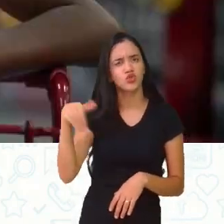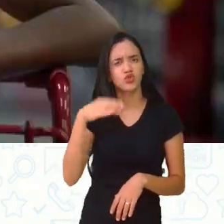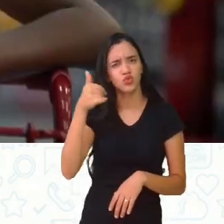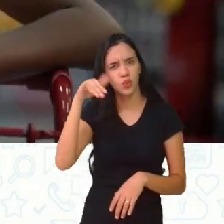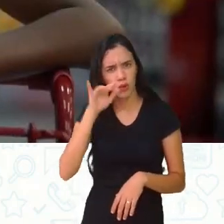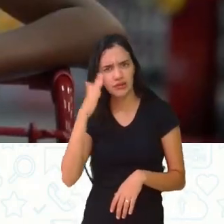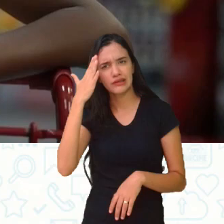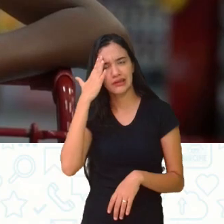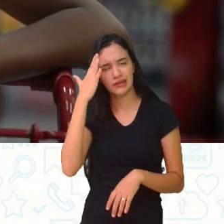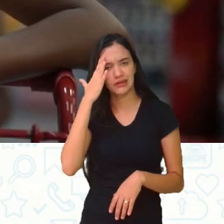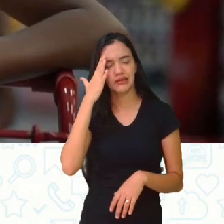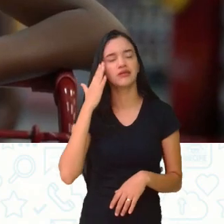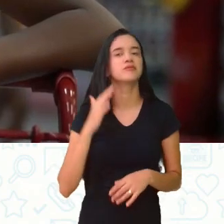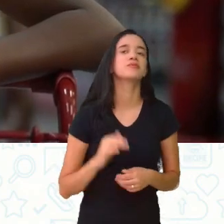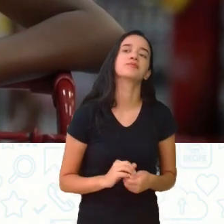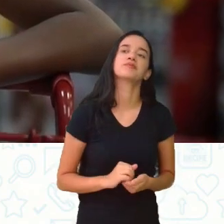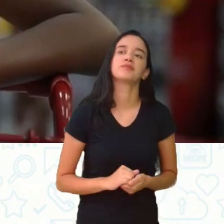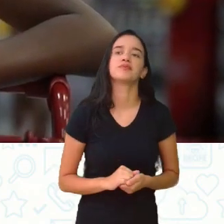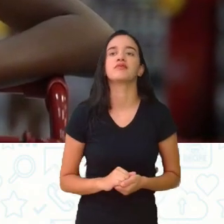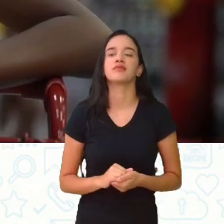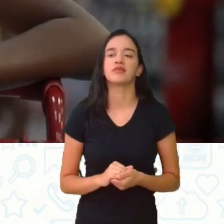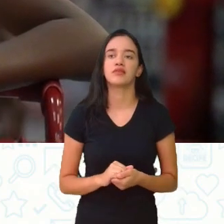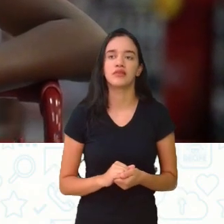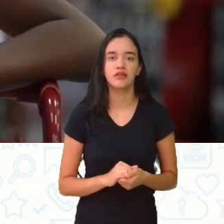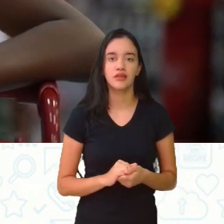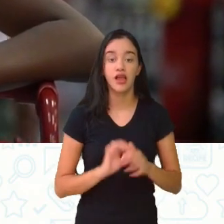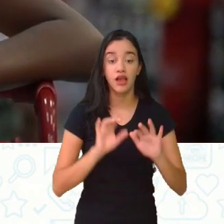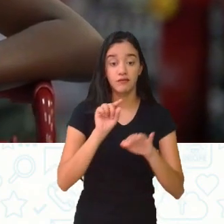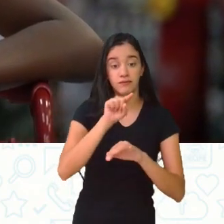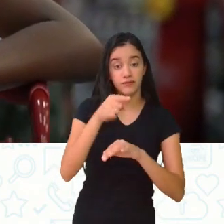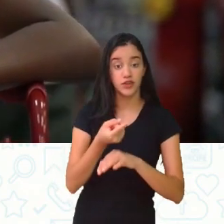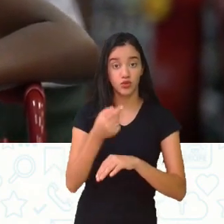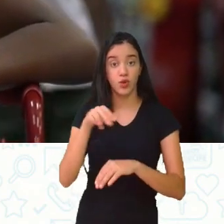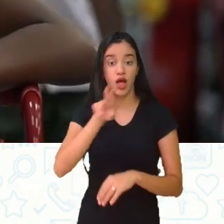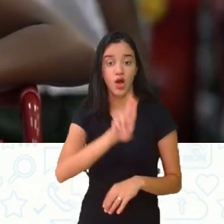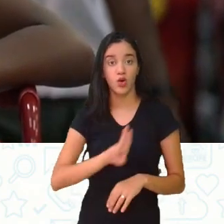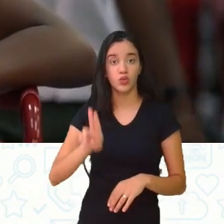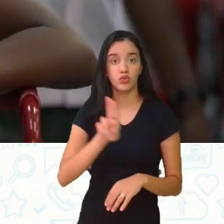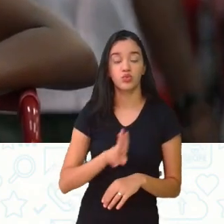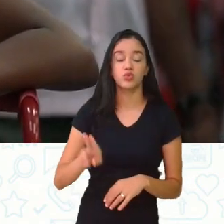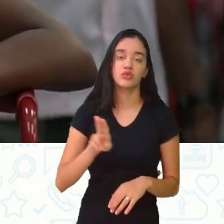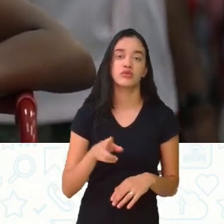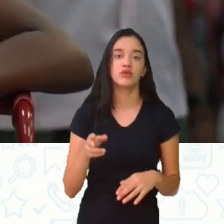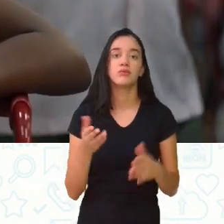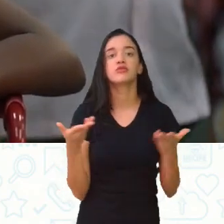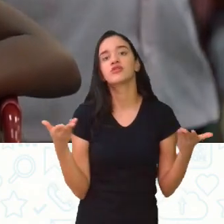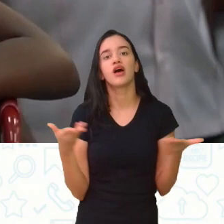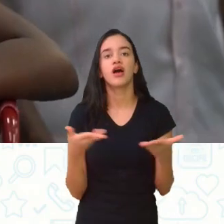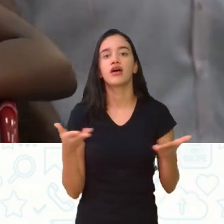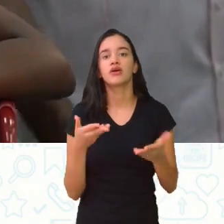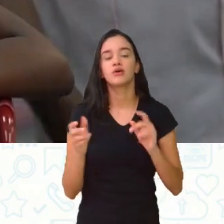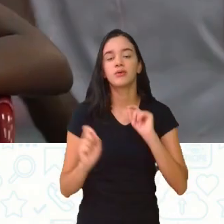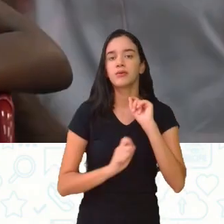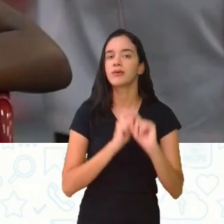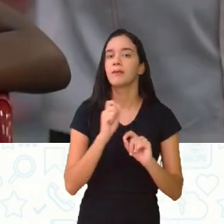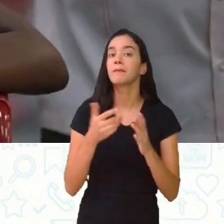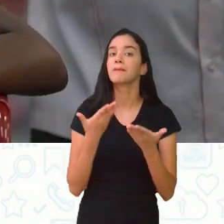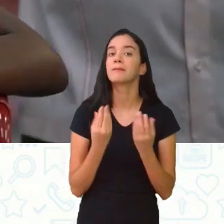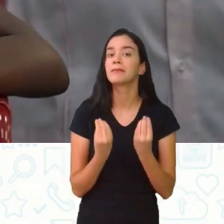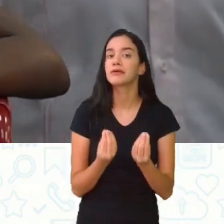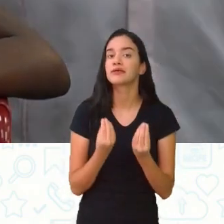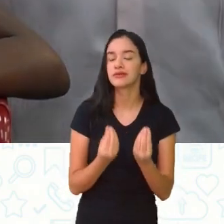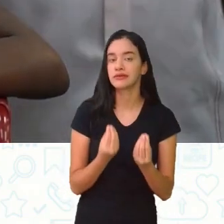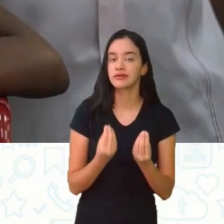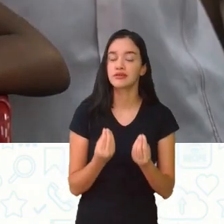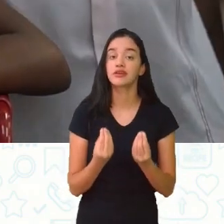falou? Então, vírgula, não é? Usamos para separar elementos de